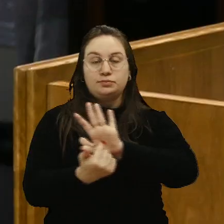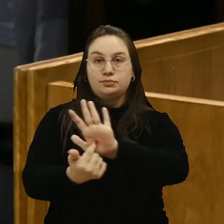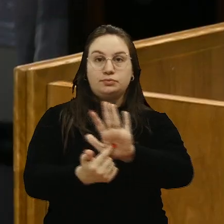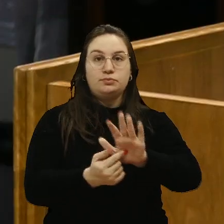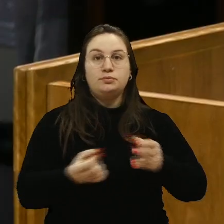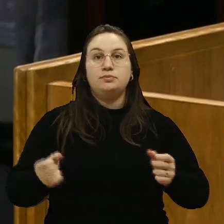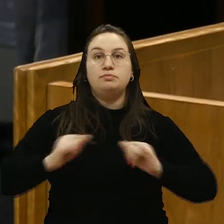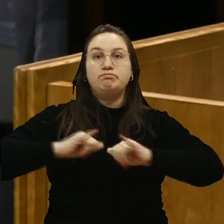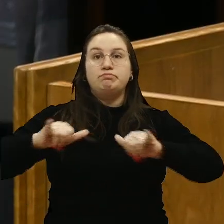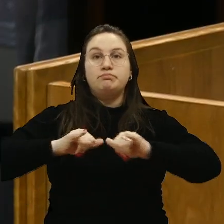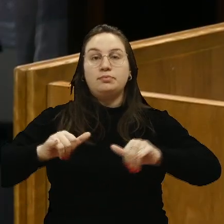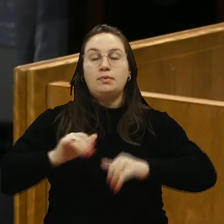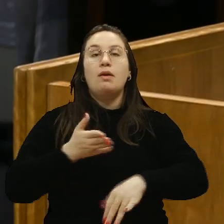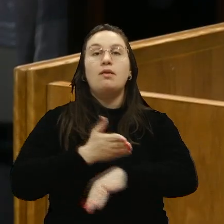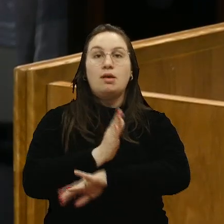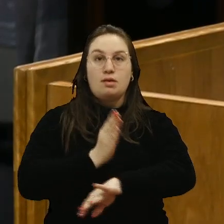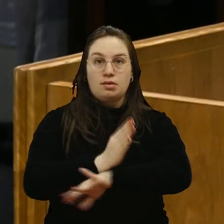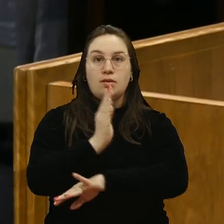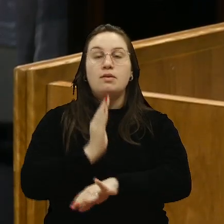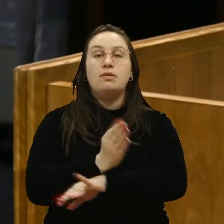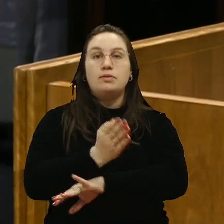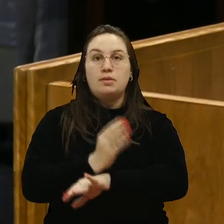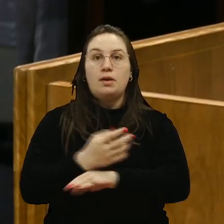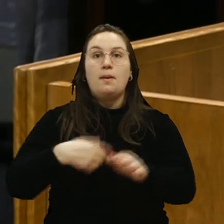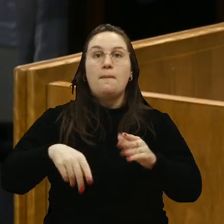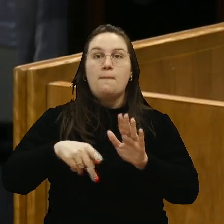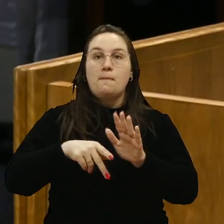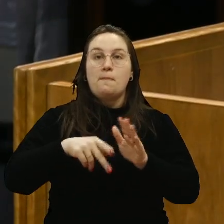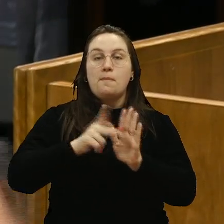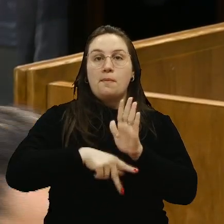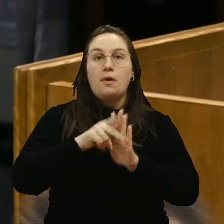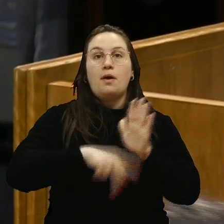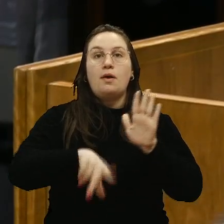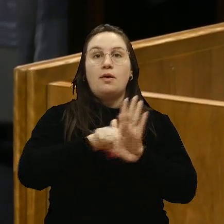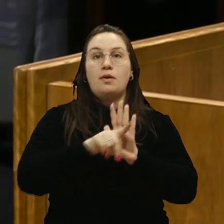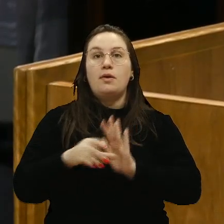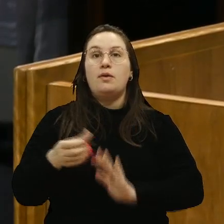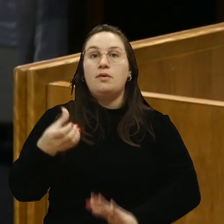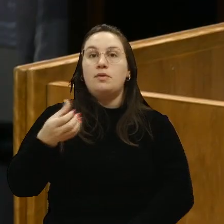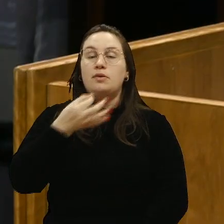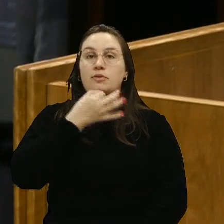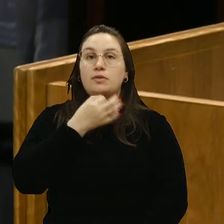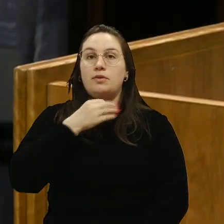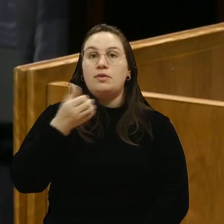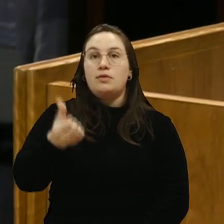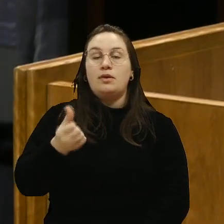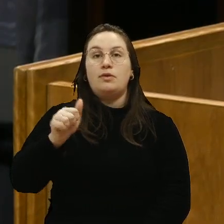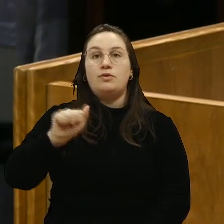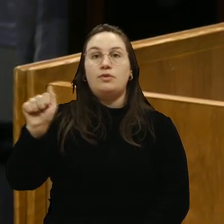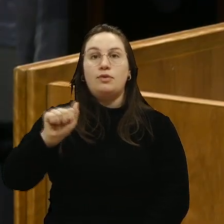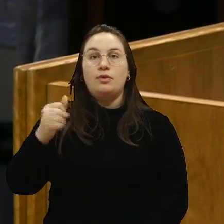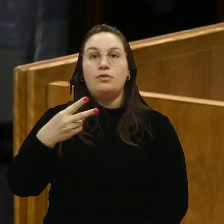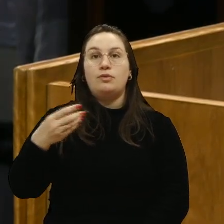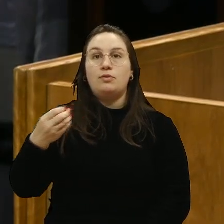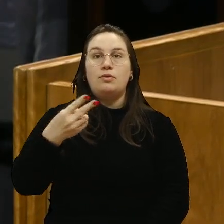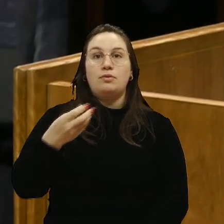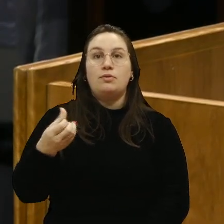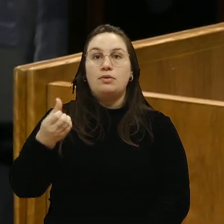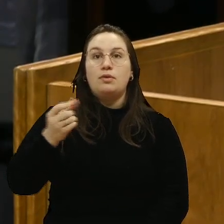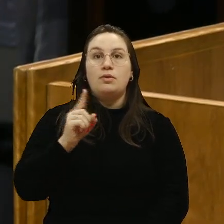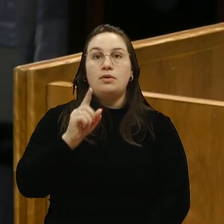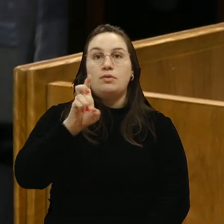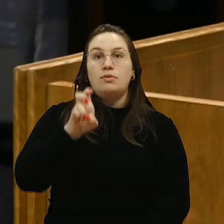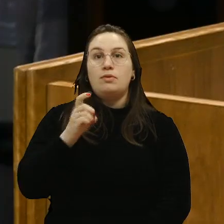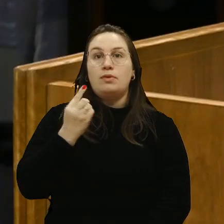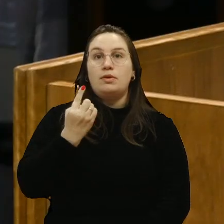manifestação é favorável ao projeto de lei Caxias do Sul, 6 de agosto de 2026,